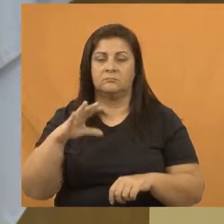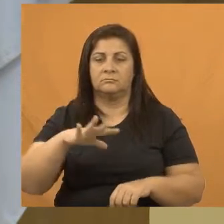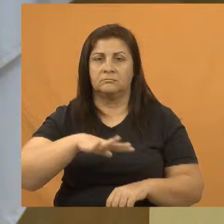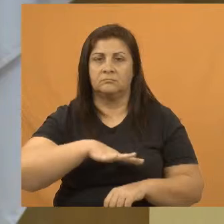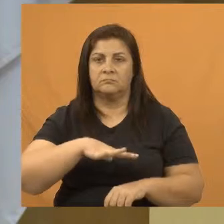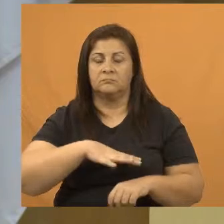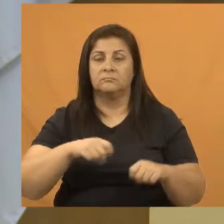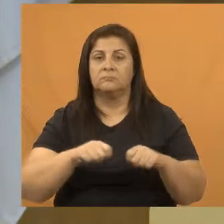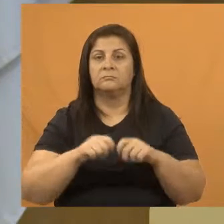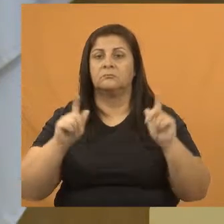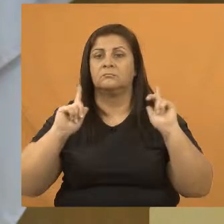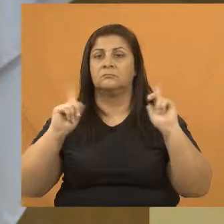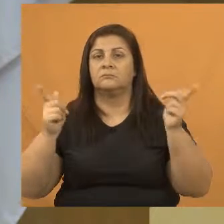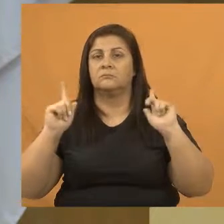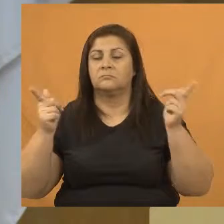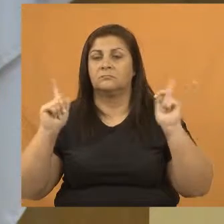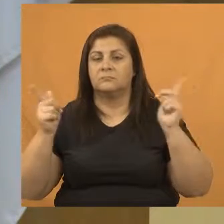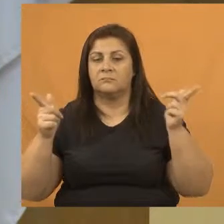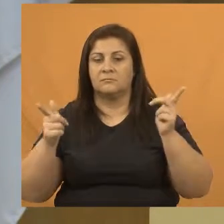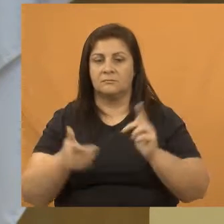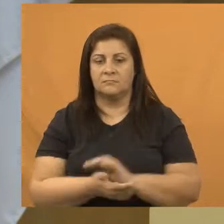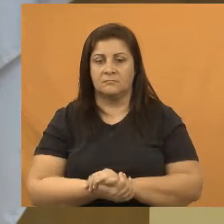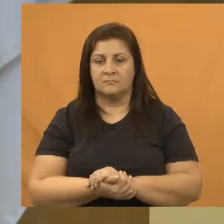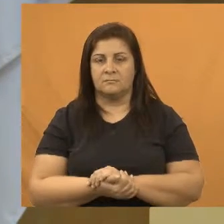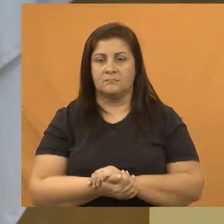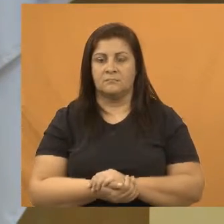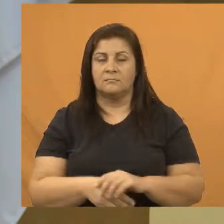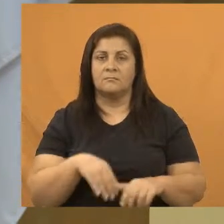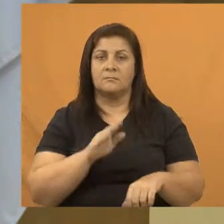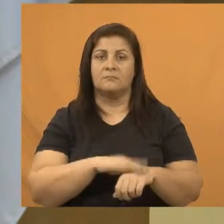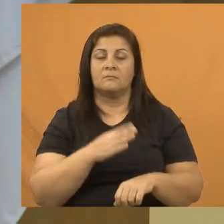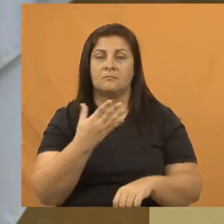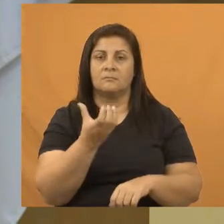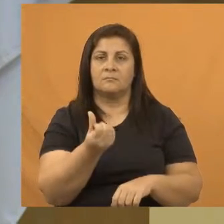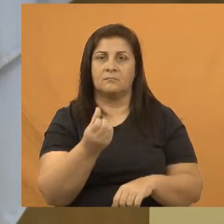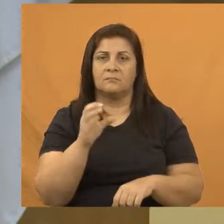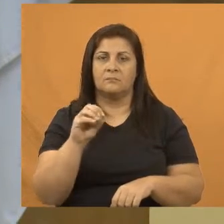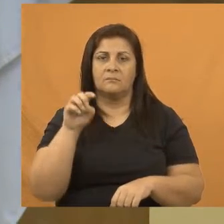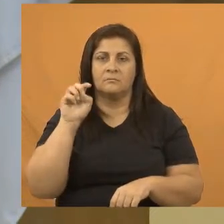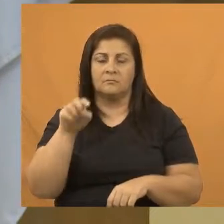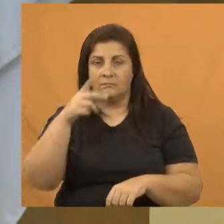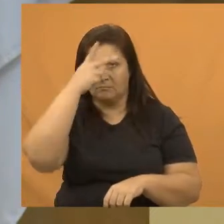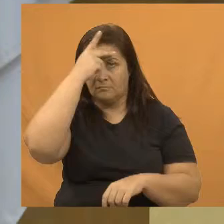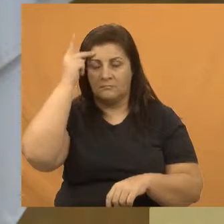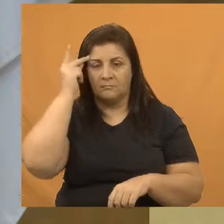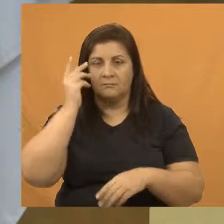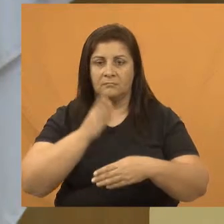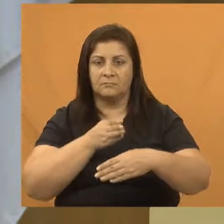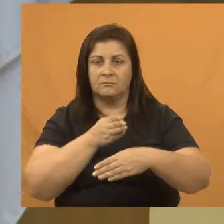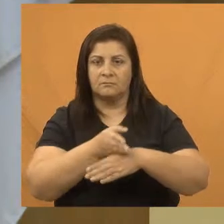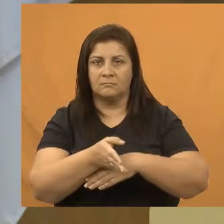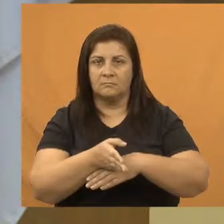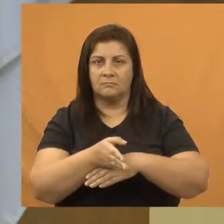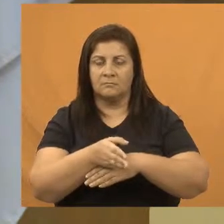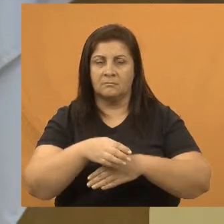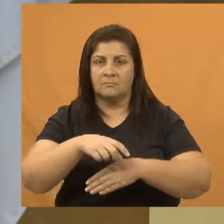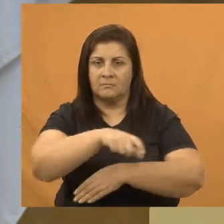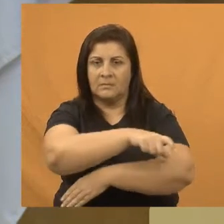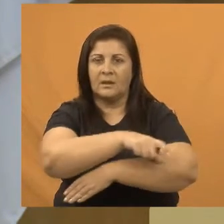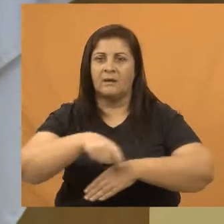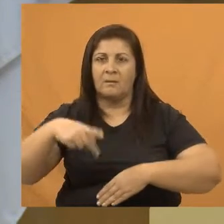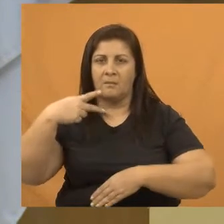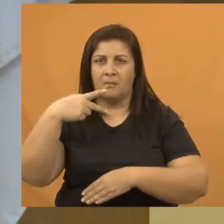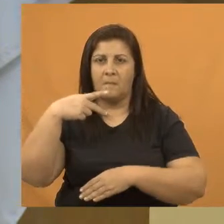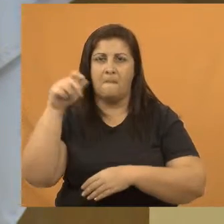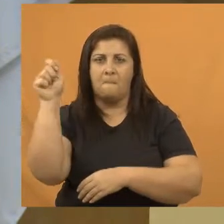fizeram protesto contra a reforma da Previdência. Mais de 60 mil pessoas ocuparam a Avenida Paulista em São Paulo, para